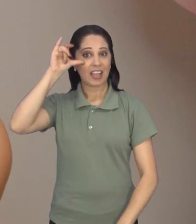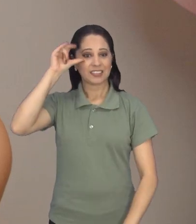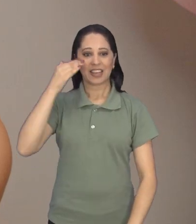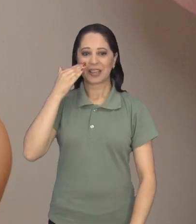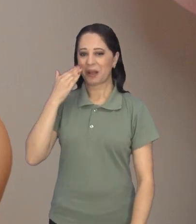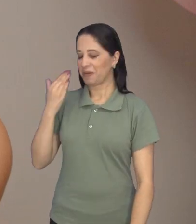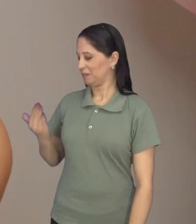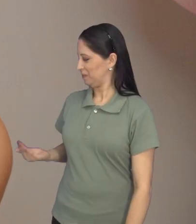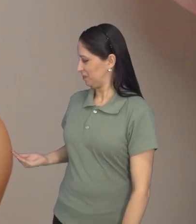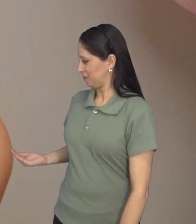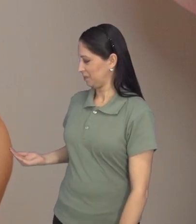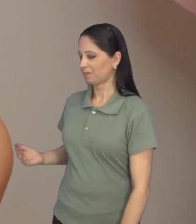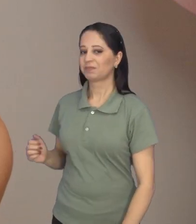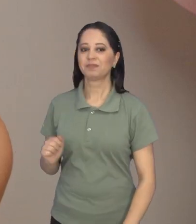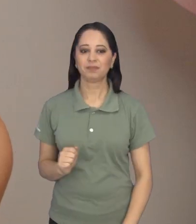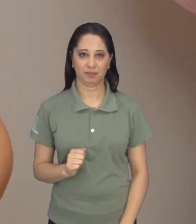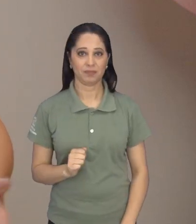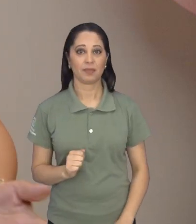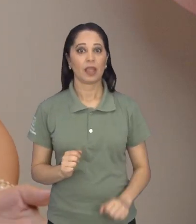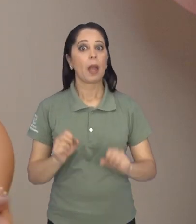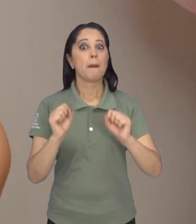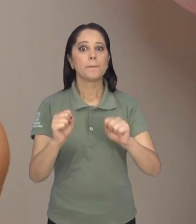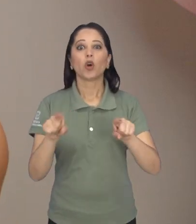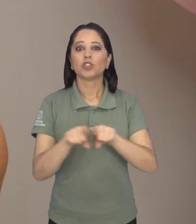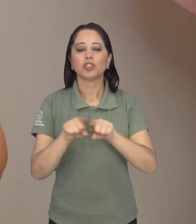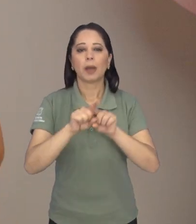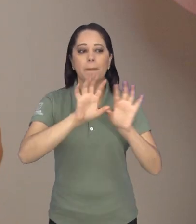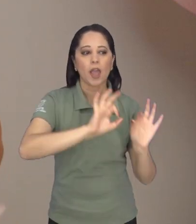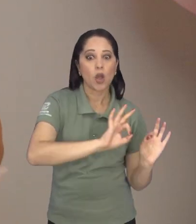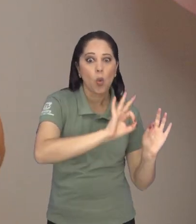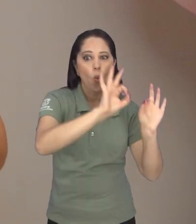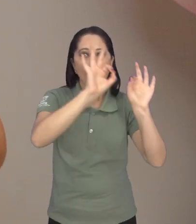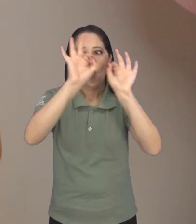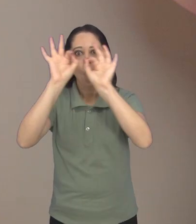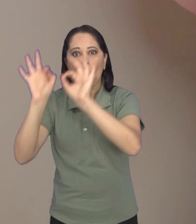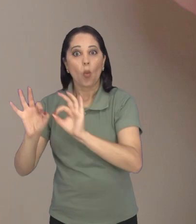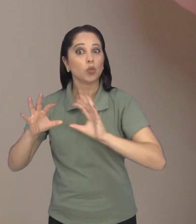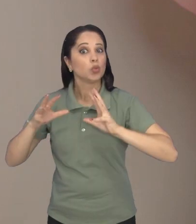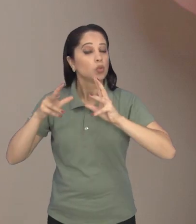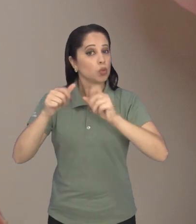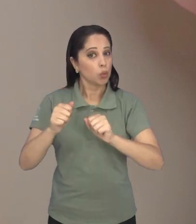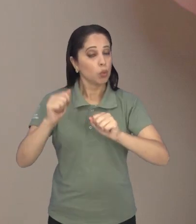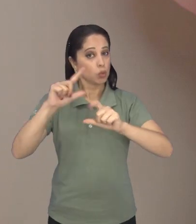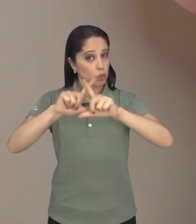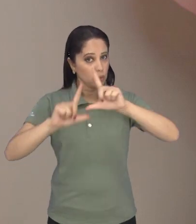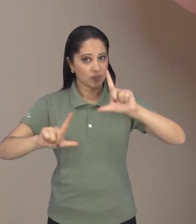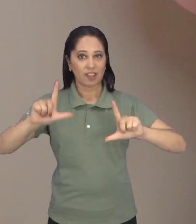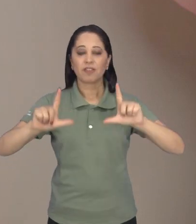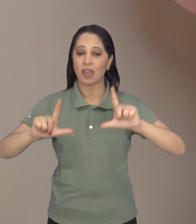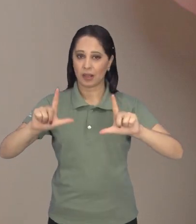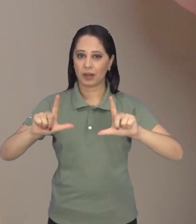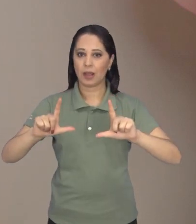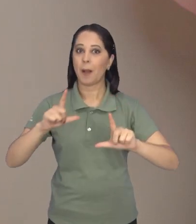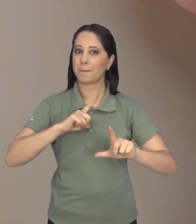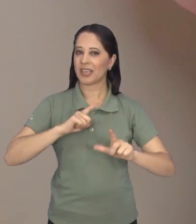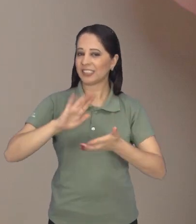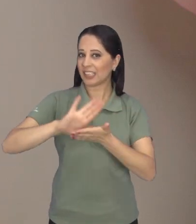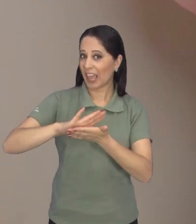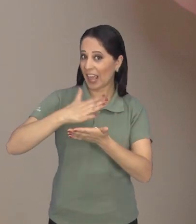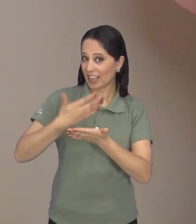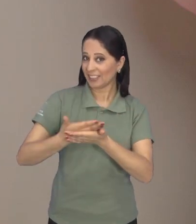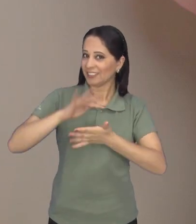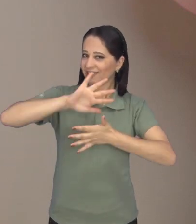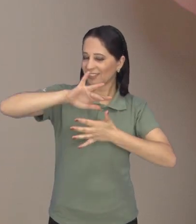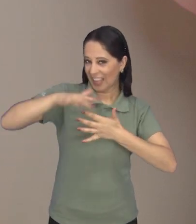pra gente por meio do nosso Instagram. Nessa página você também fica por dentro de toda a programação da TV Câmara, que conta